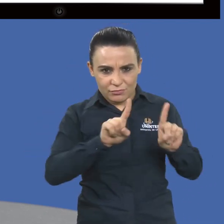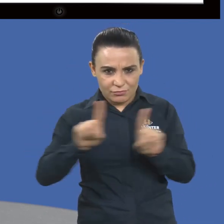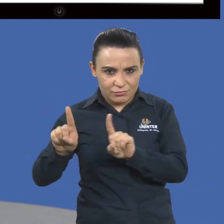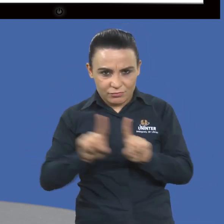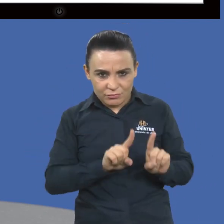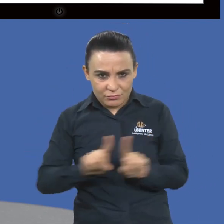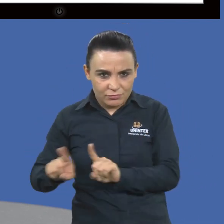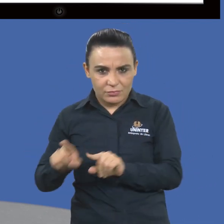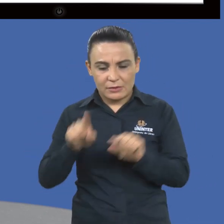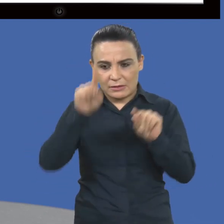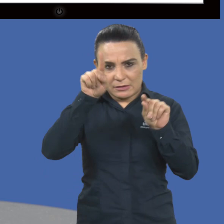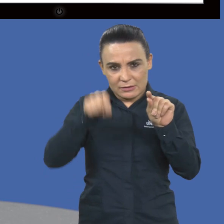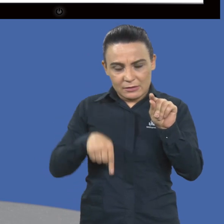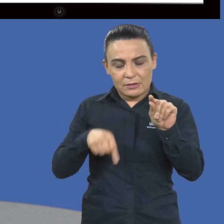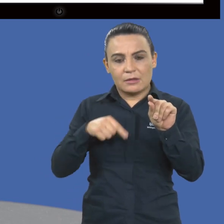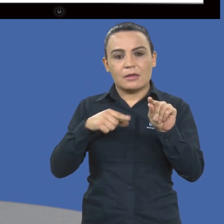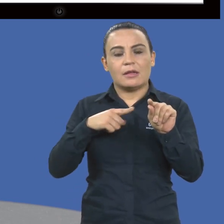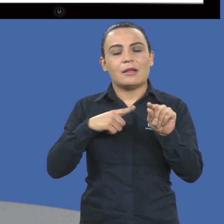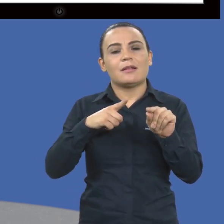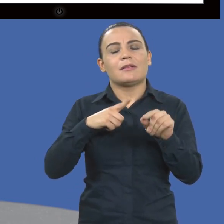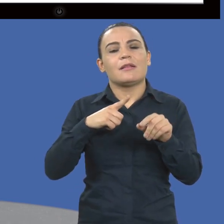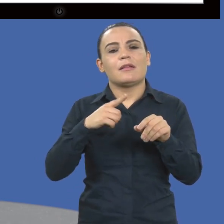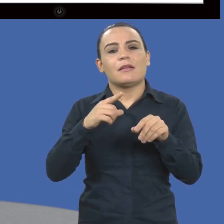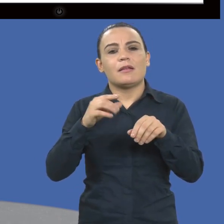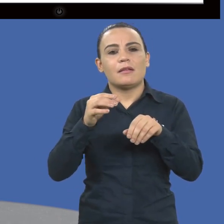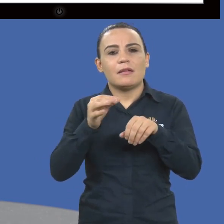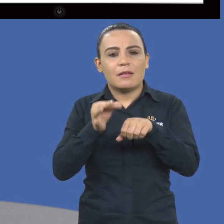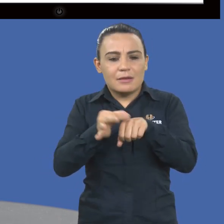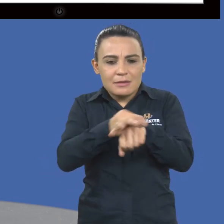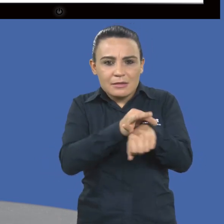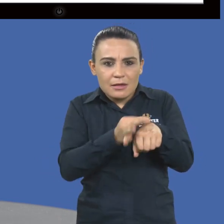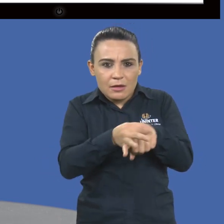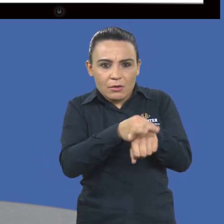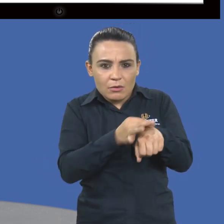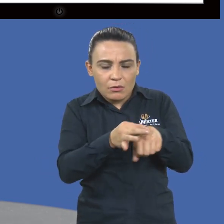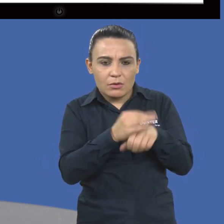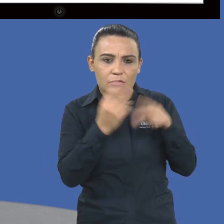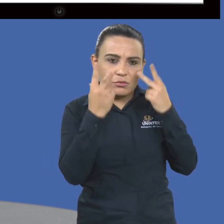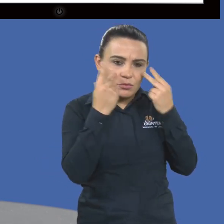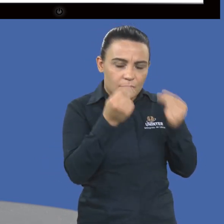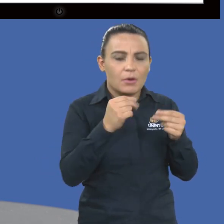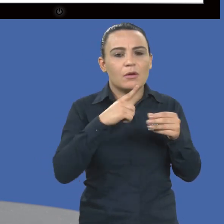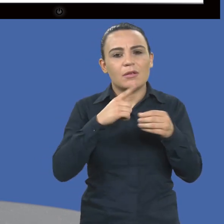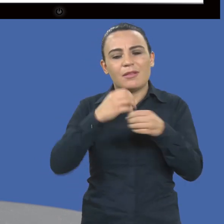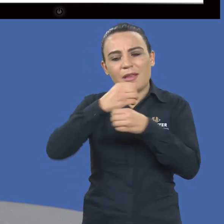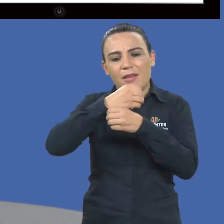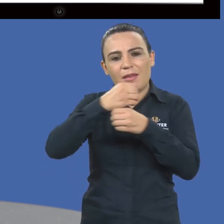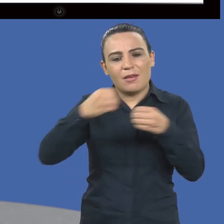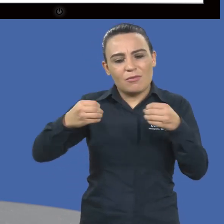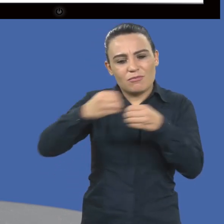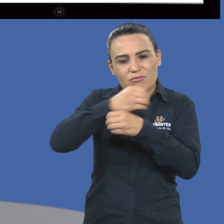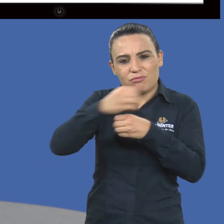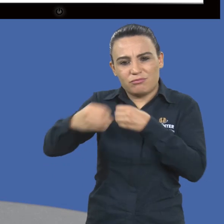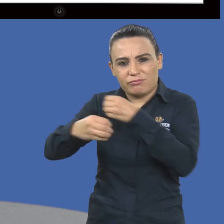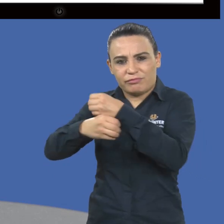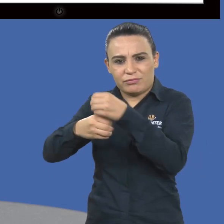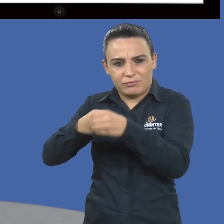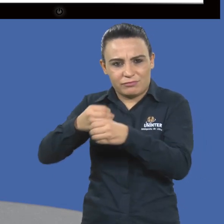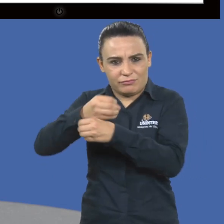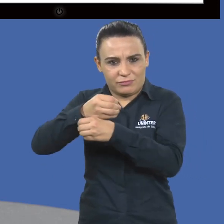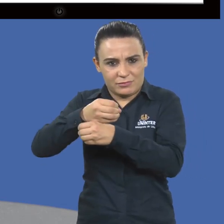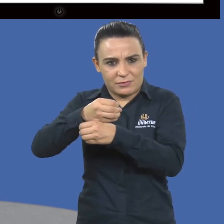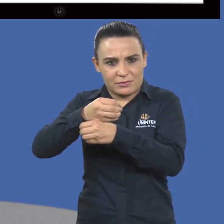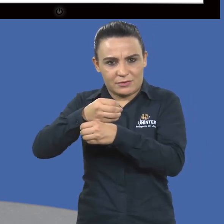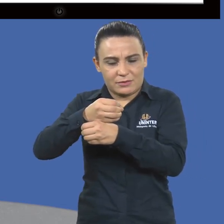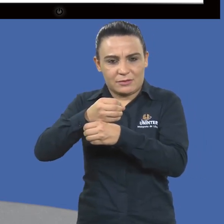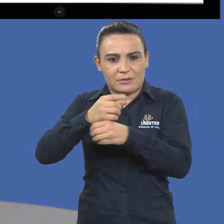exame, né, do cariótipo, quando ela tem células normais e células com a trissomia. É